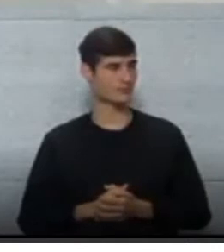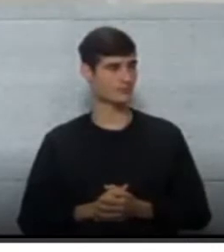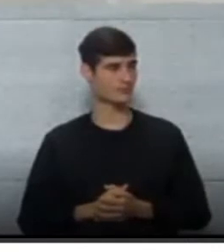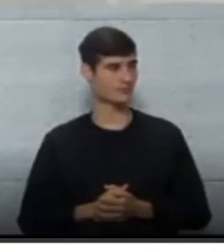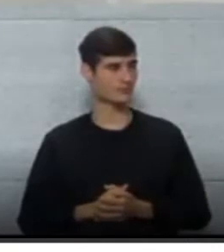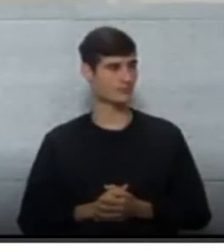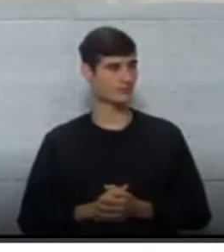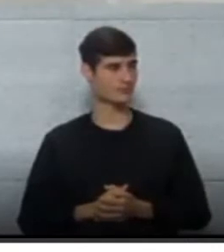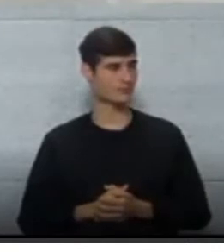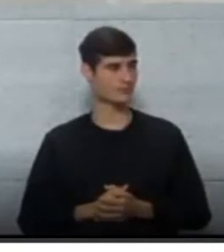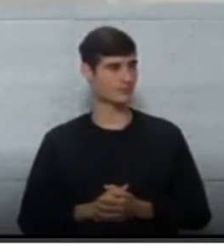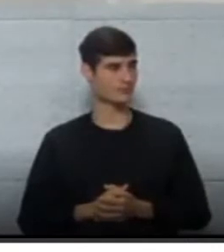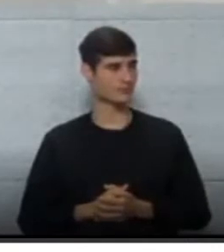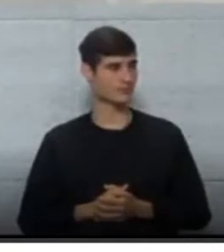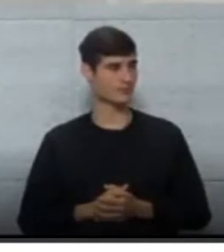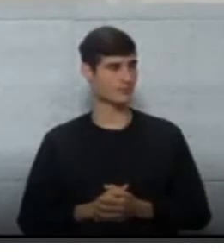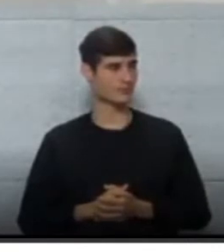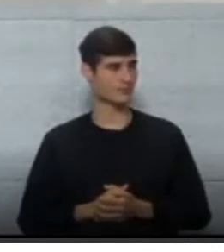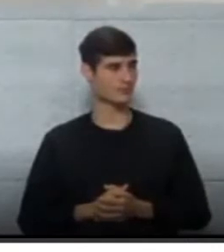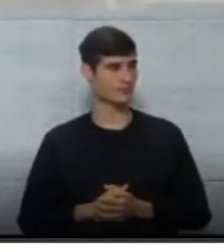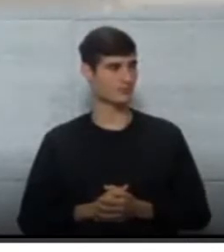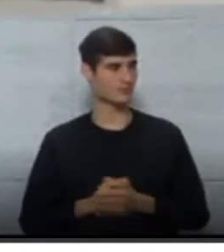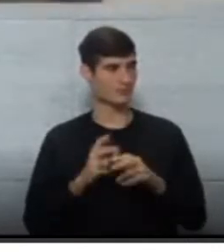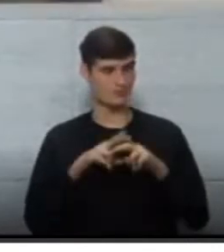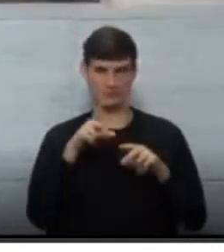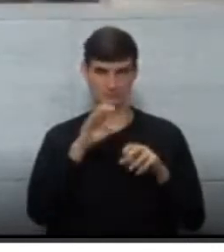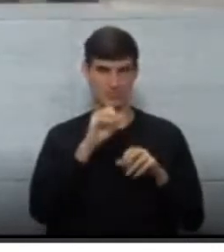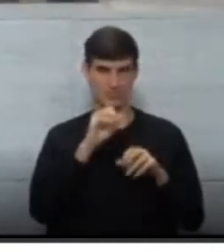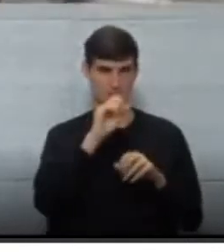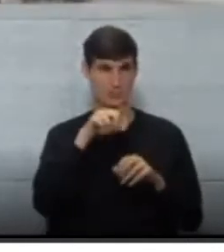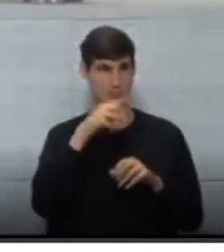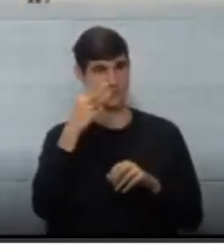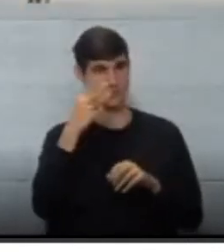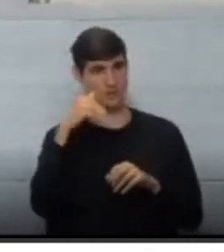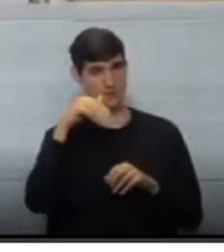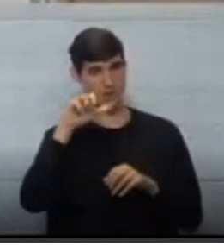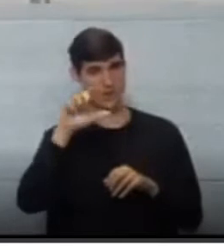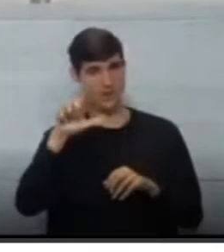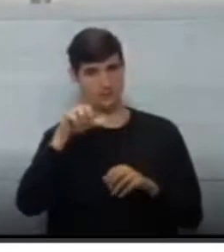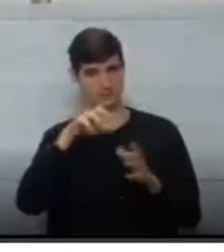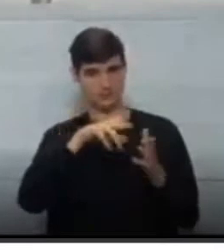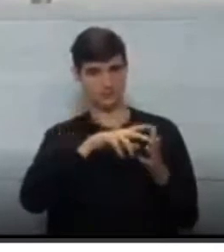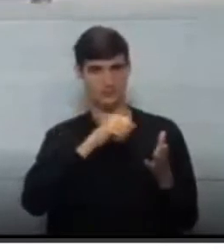pegar 0,3 ml do caldo que foi crescido lá no BHI.